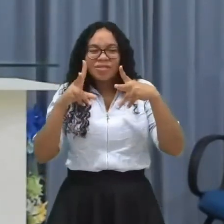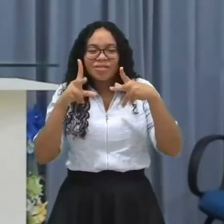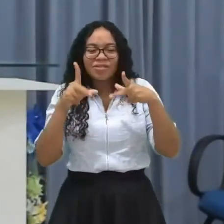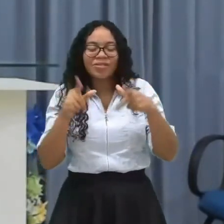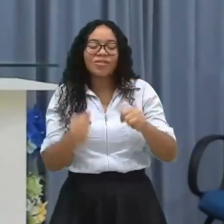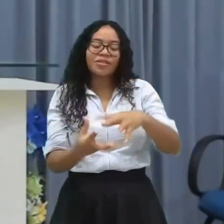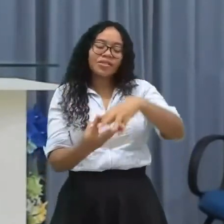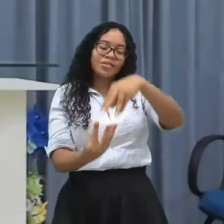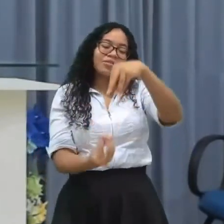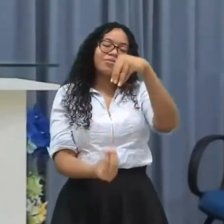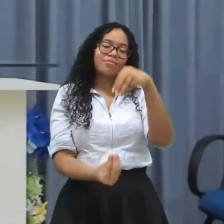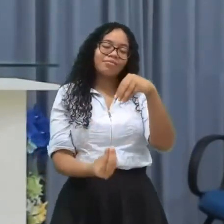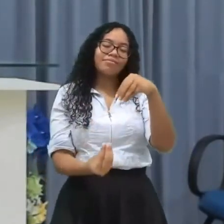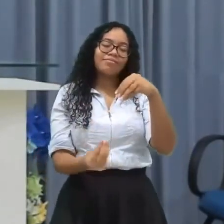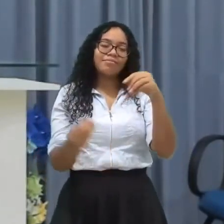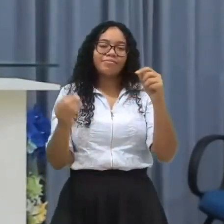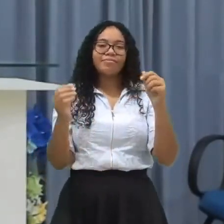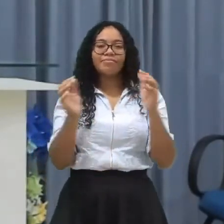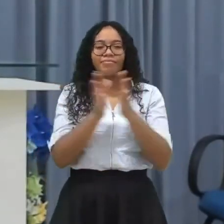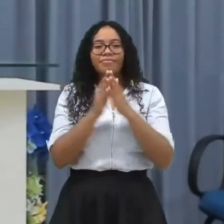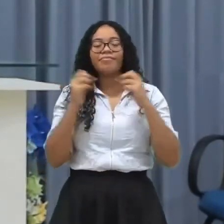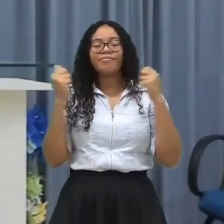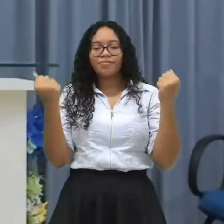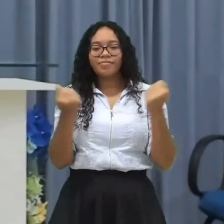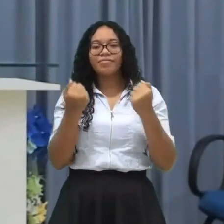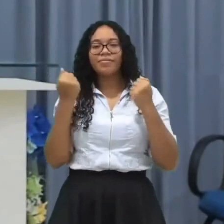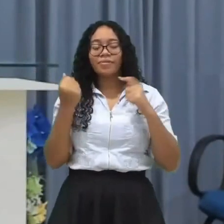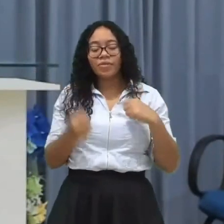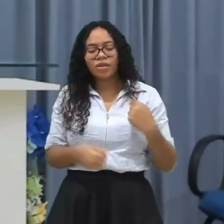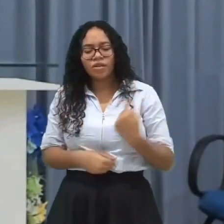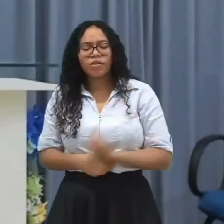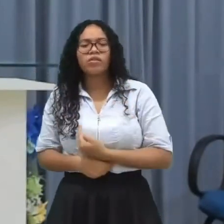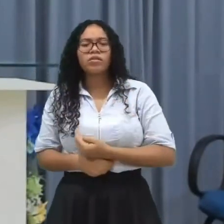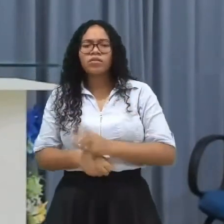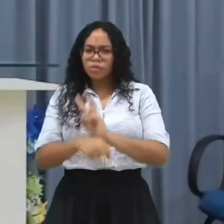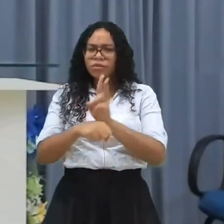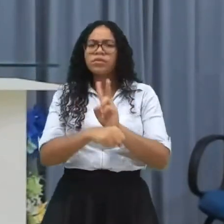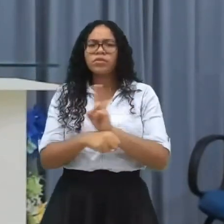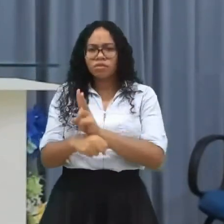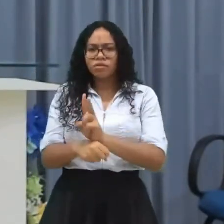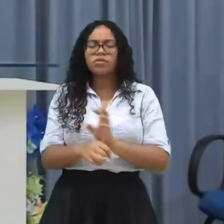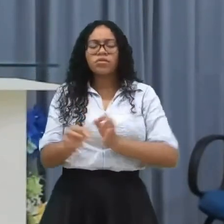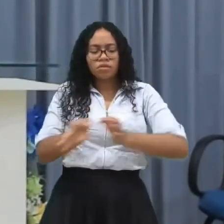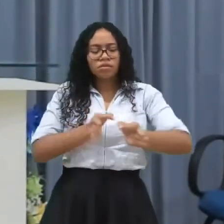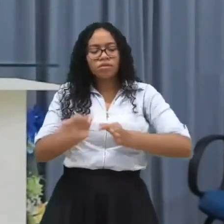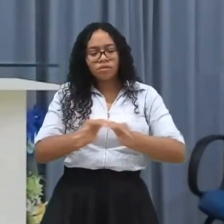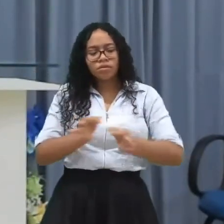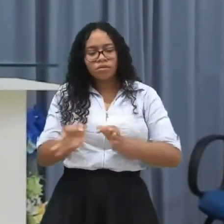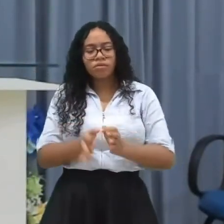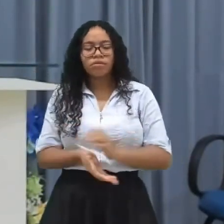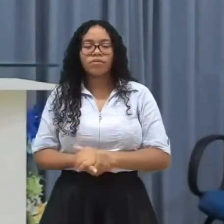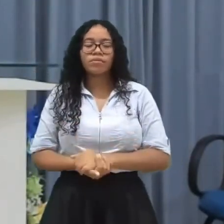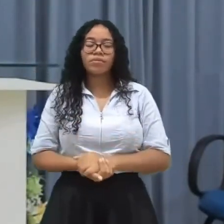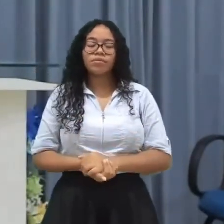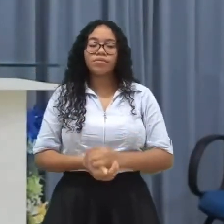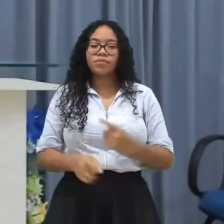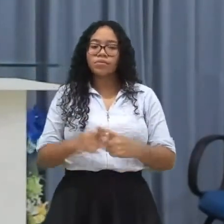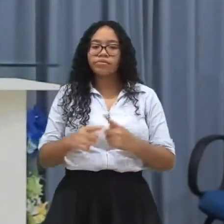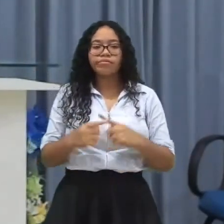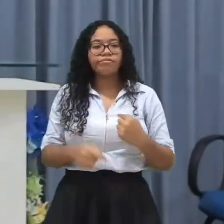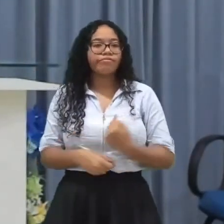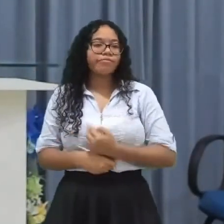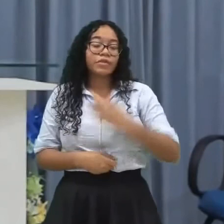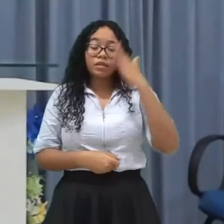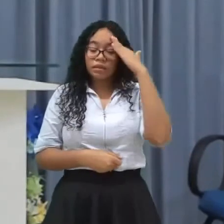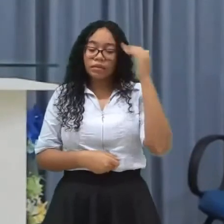entendimento. Aleluia! E vamos estar preparados, atentos, porque não sabemos